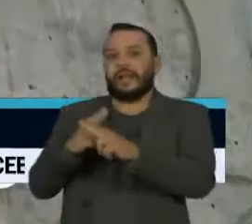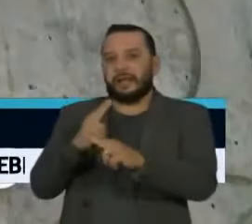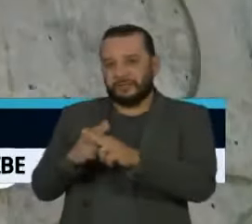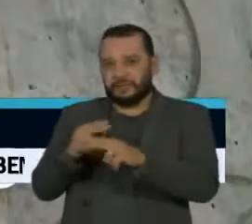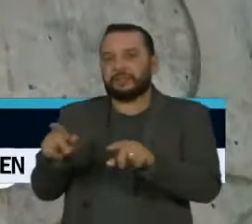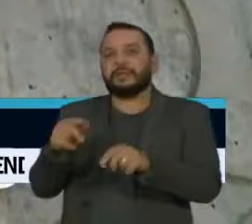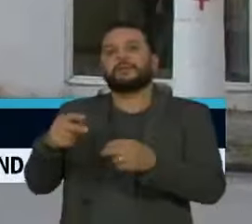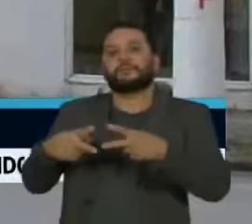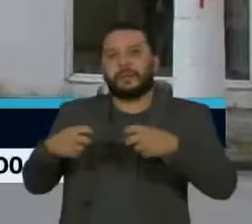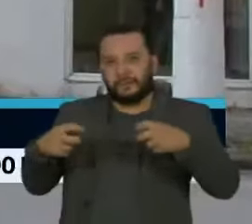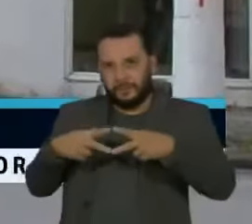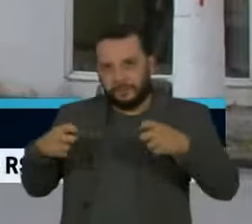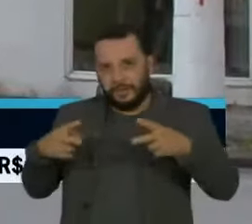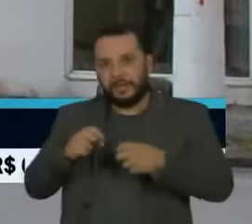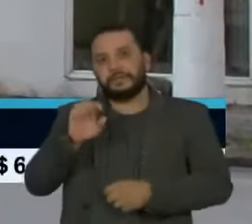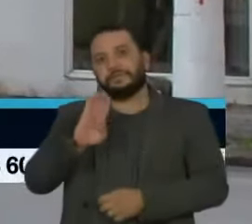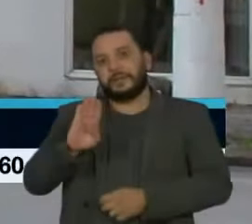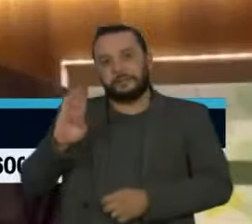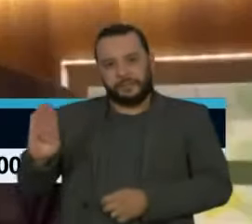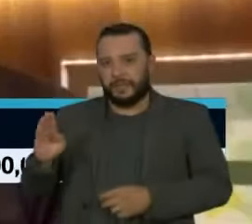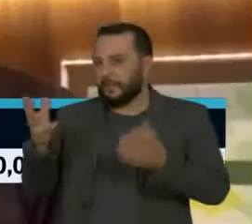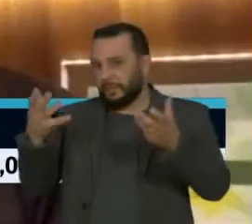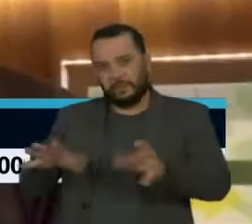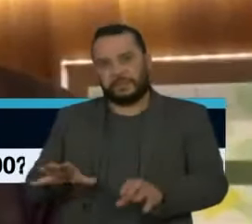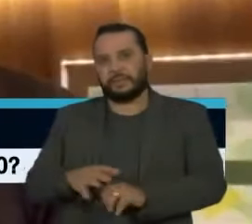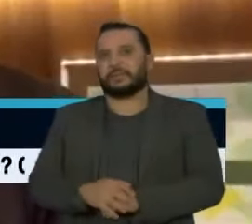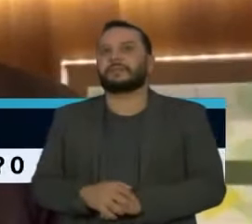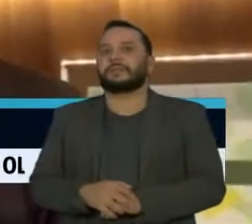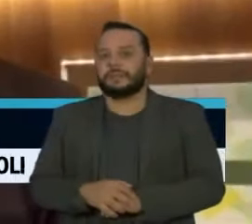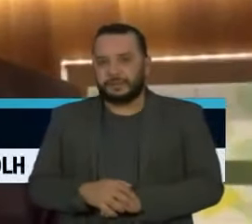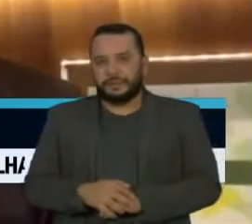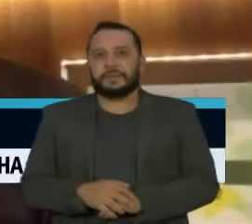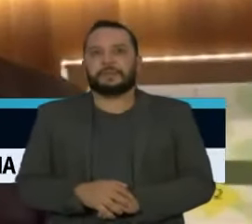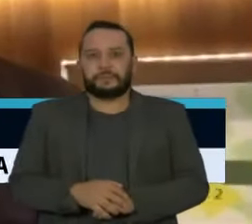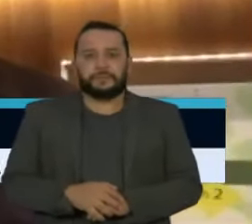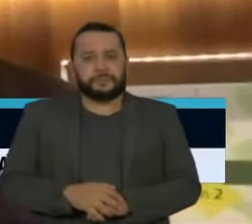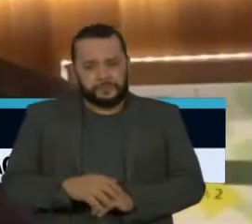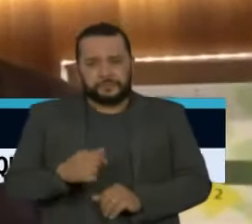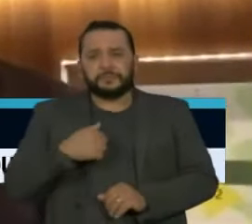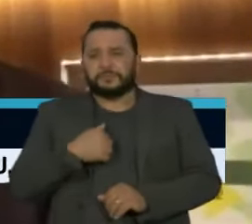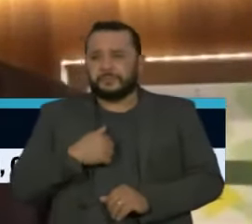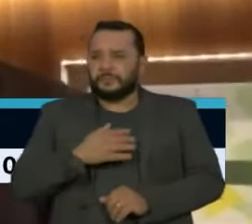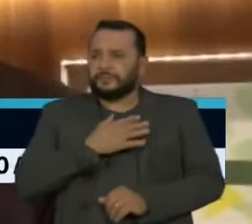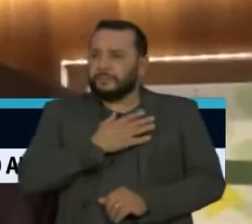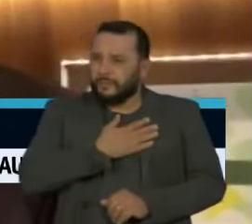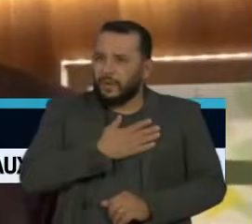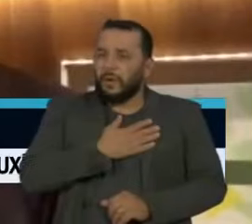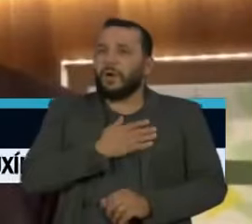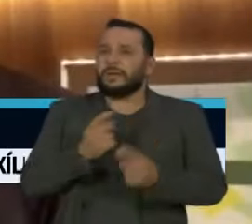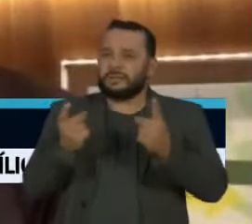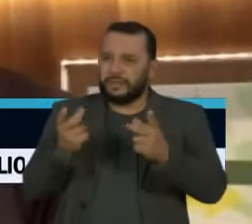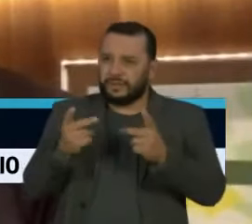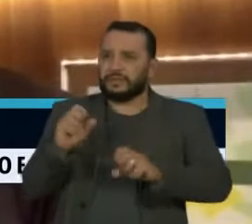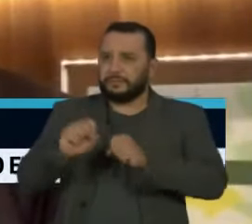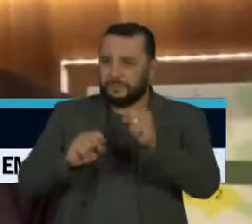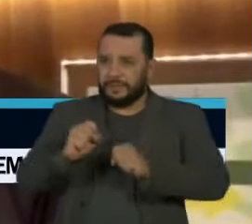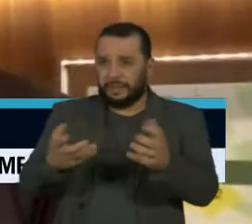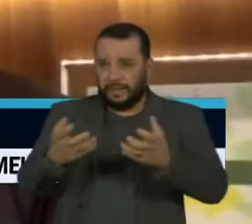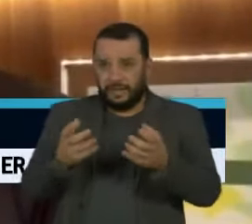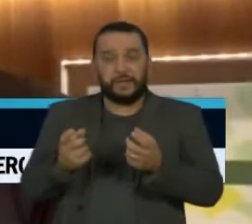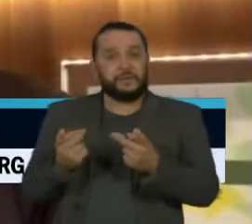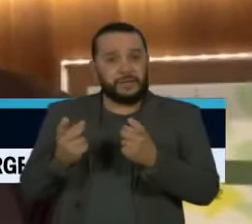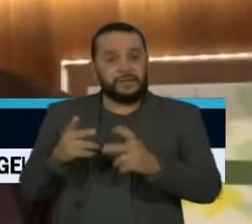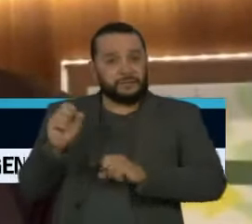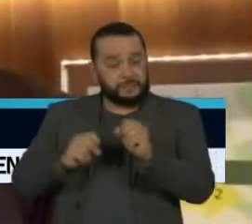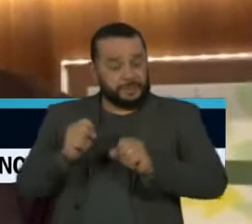Federal, Petrobras e Banco do Brasil. Embora ele gosta de vender as empresas, quer que venda as empresas, ele